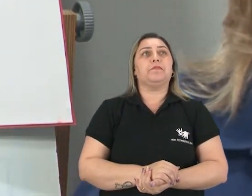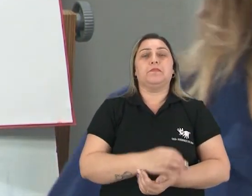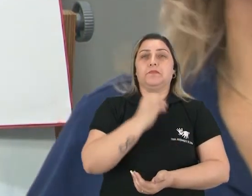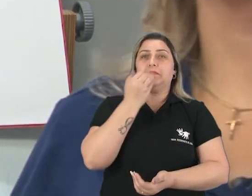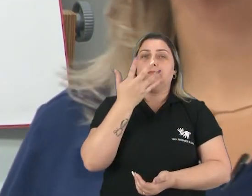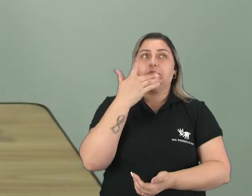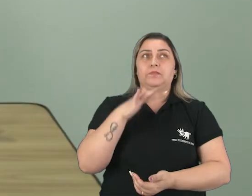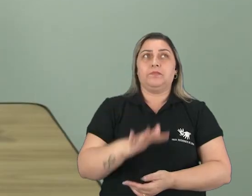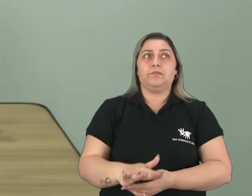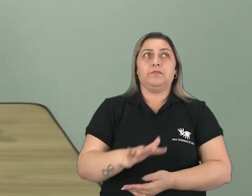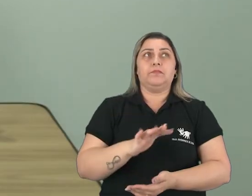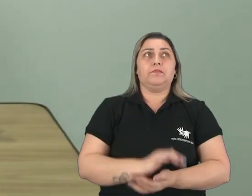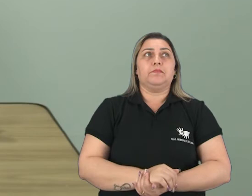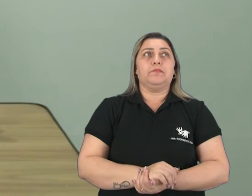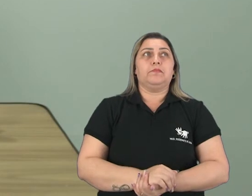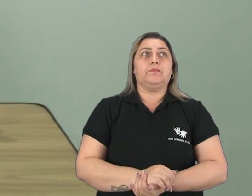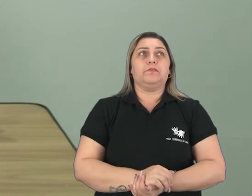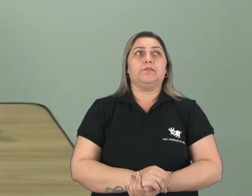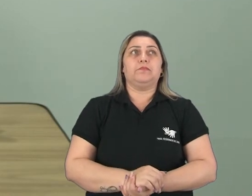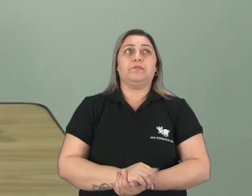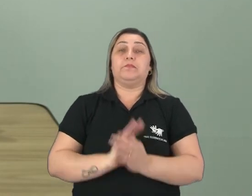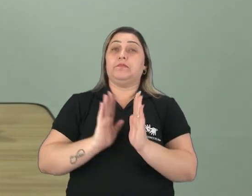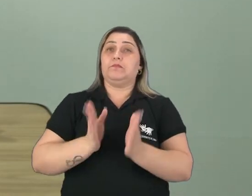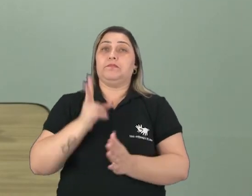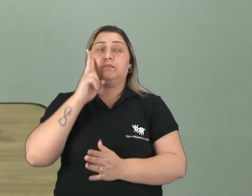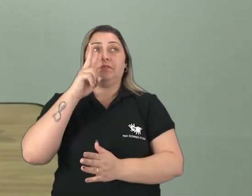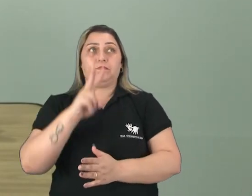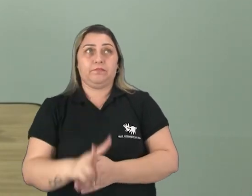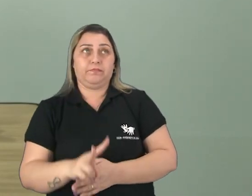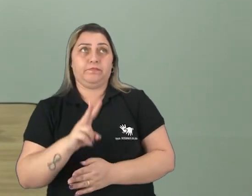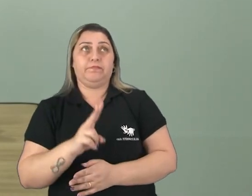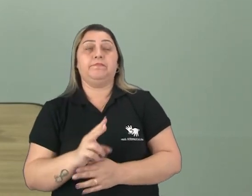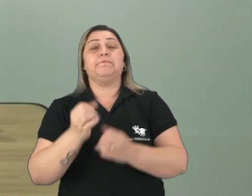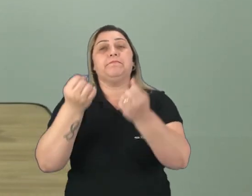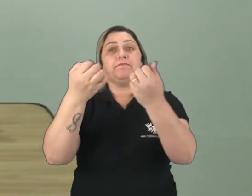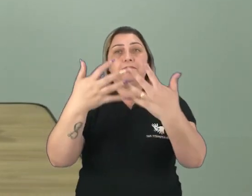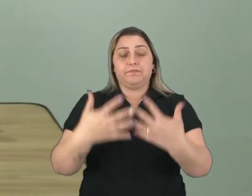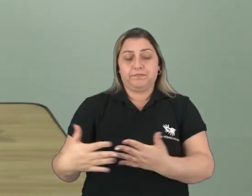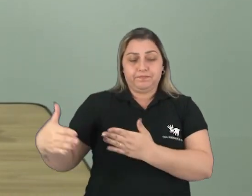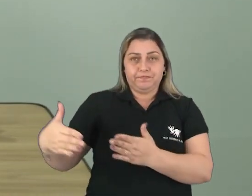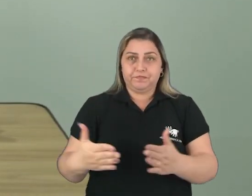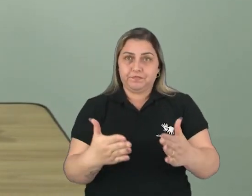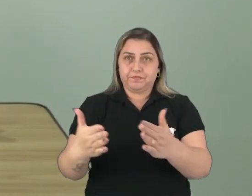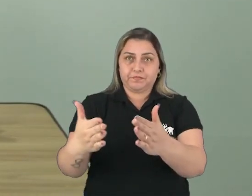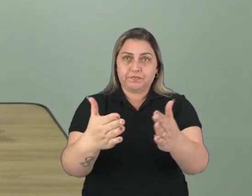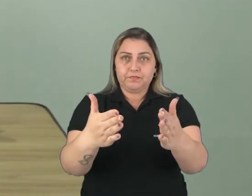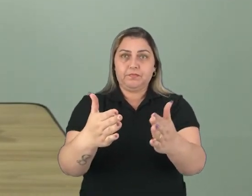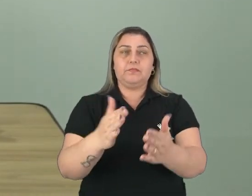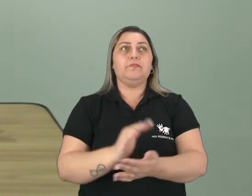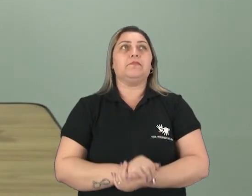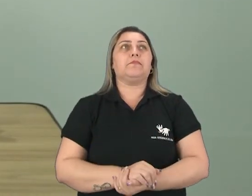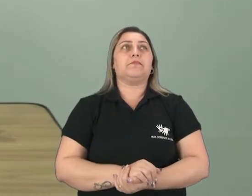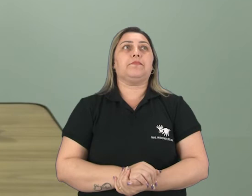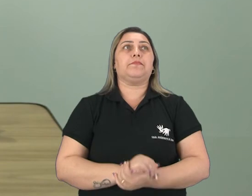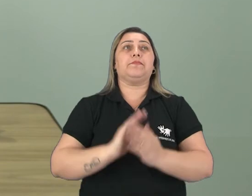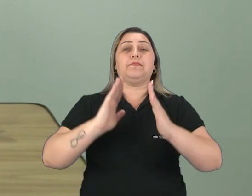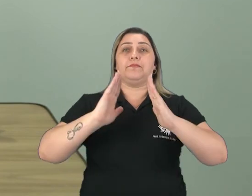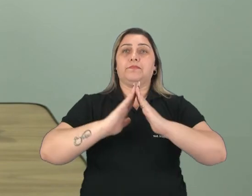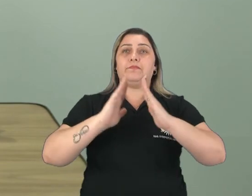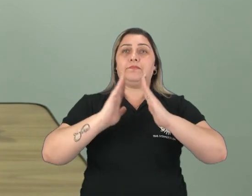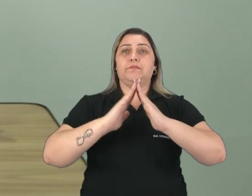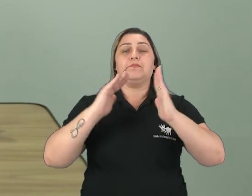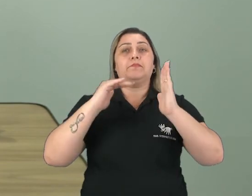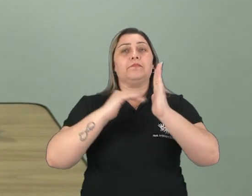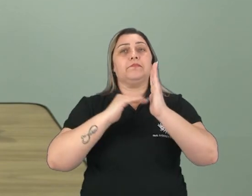Muito bem, crianças. Então, nós já vimos que para explicar o caminho a seguir da casa até